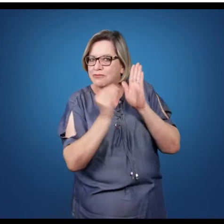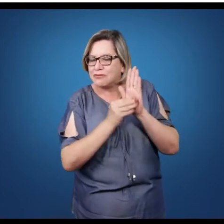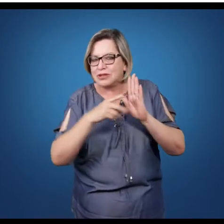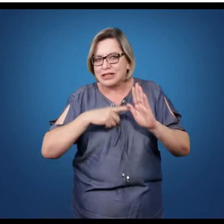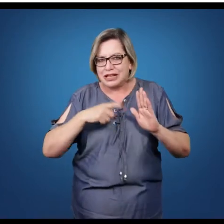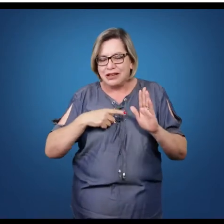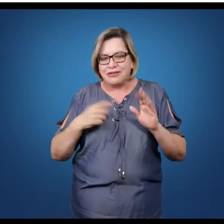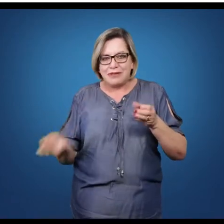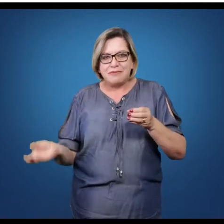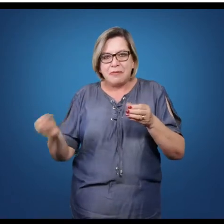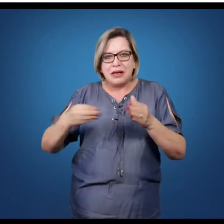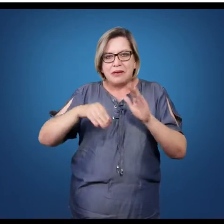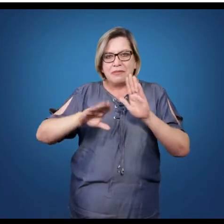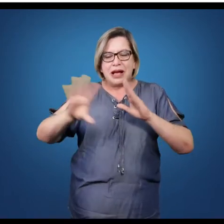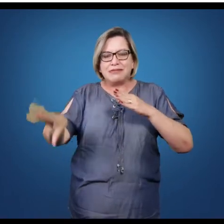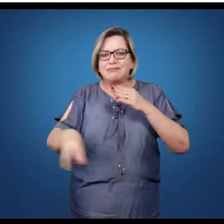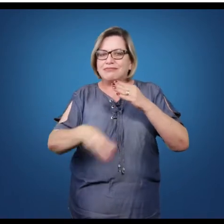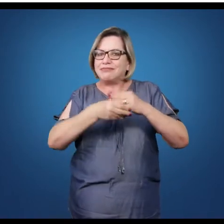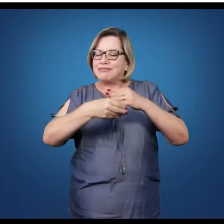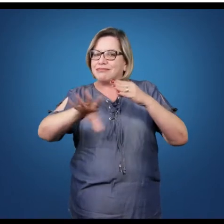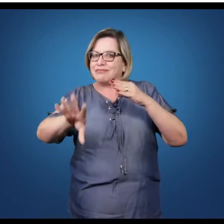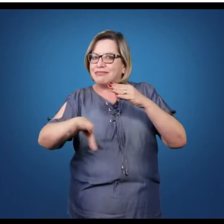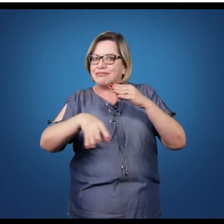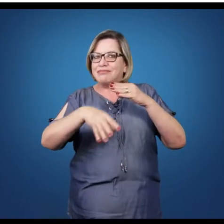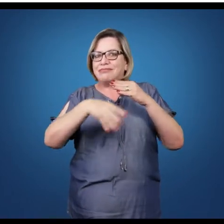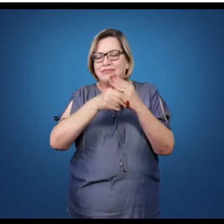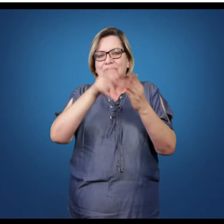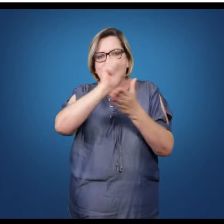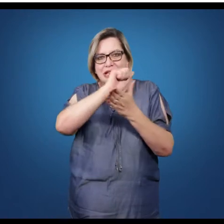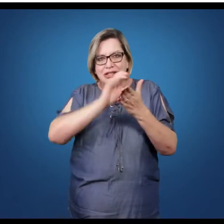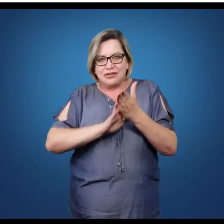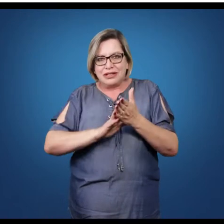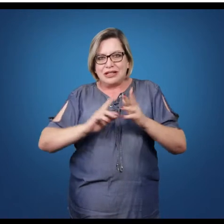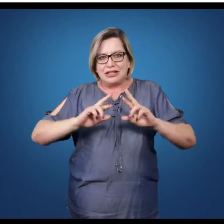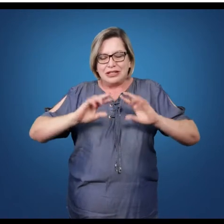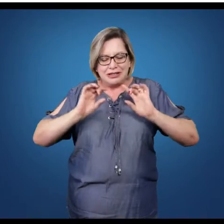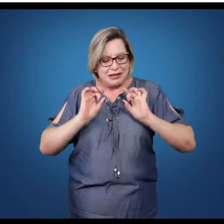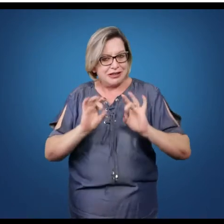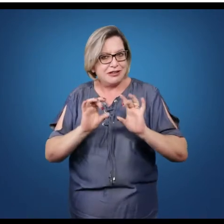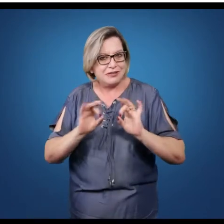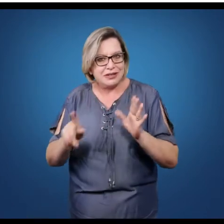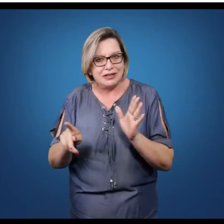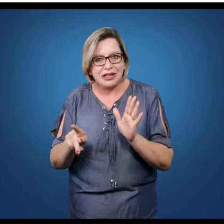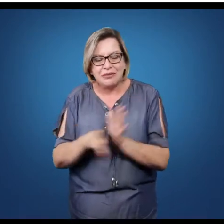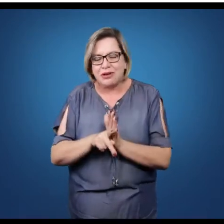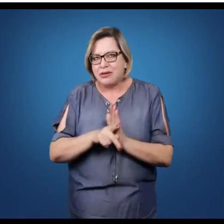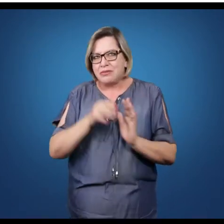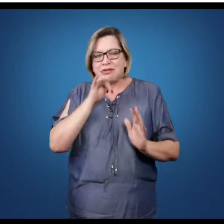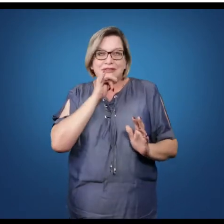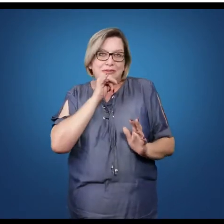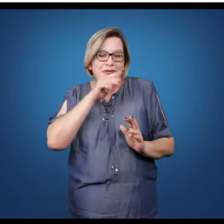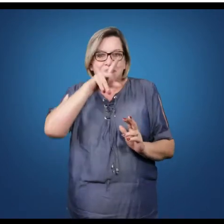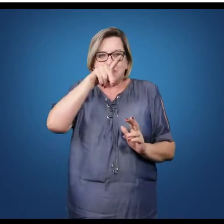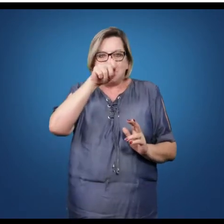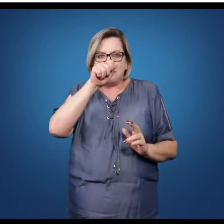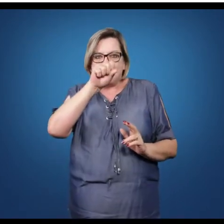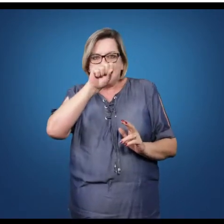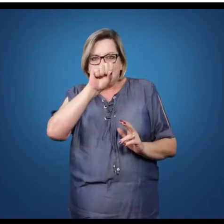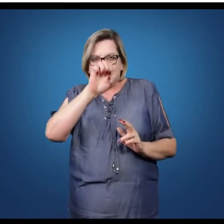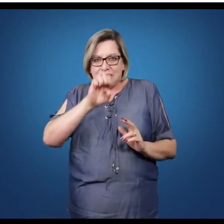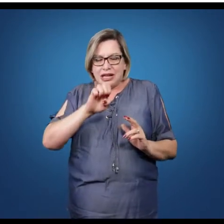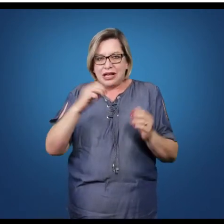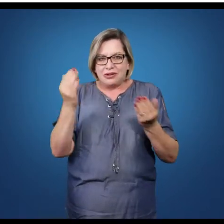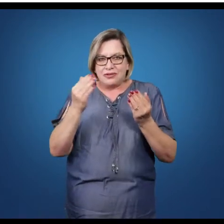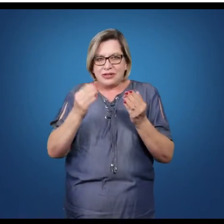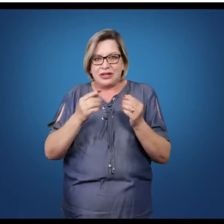algumas atividades que são um pouco mais sistematizadas no sentido de trabalhar especificamente o passe e o deslocamento. Então, a gente vai fazer um